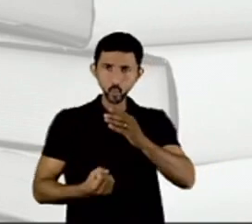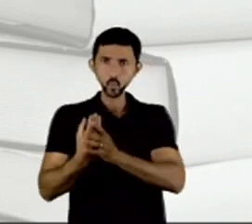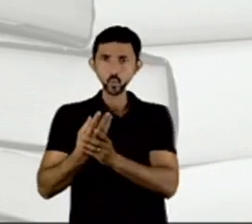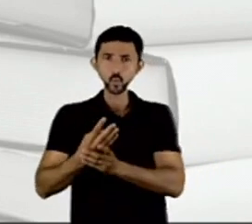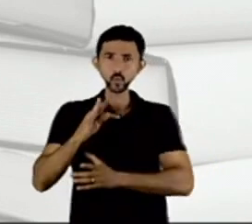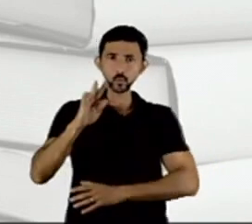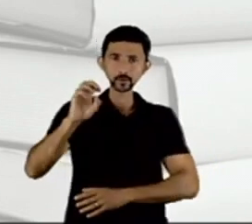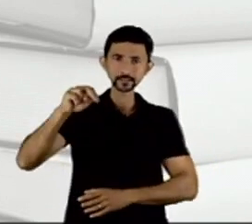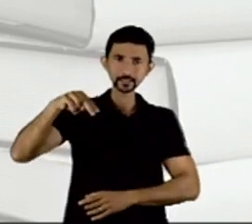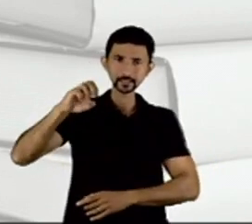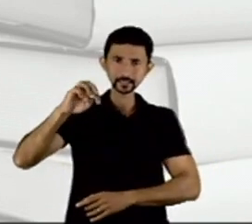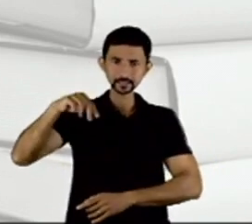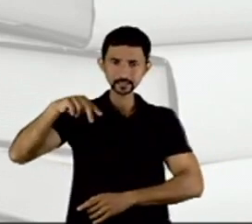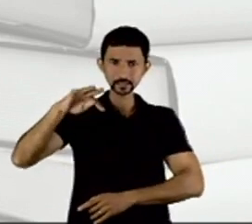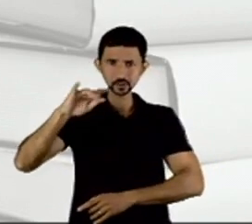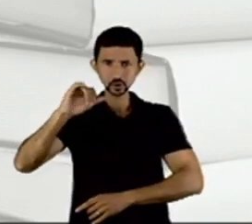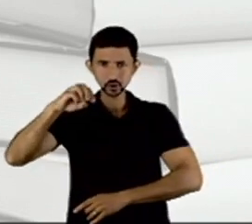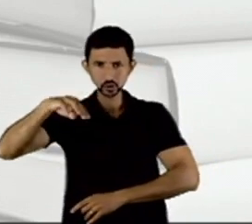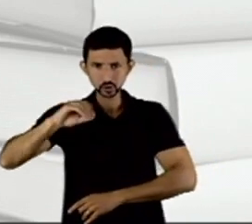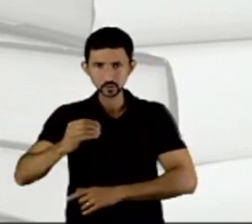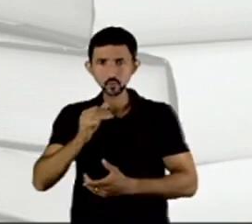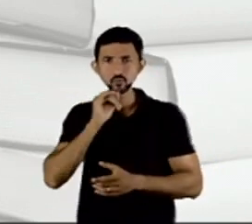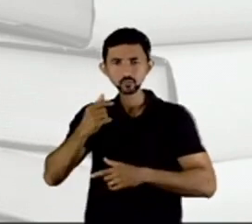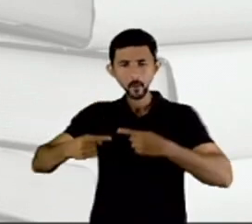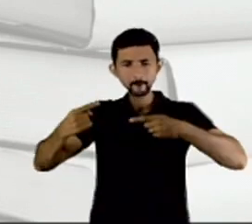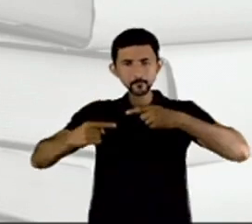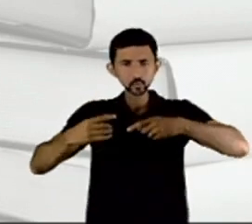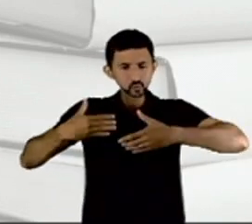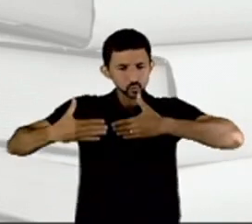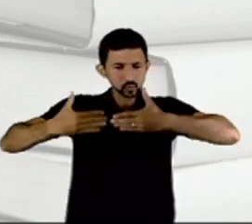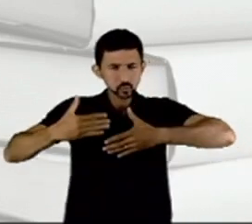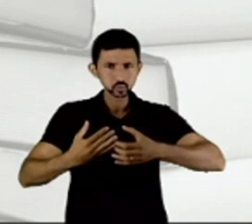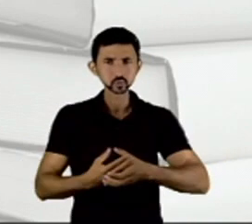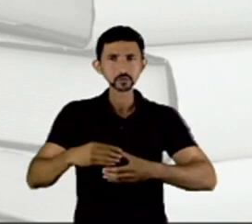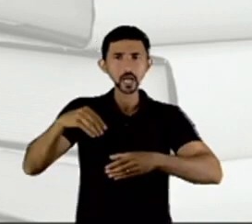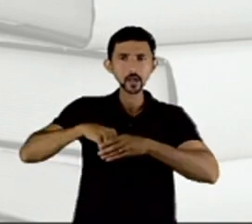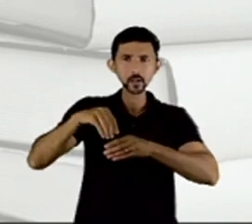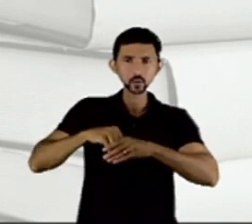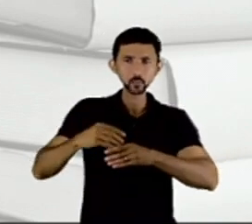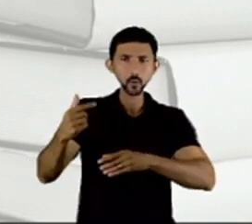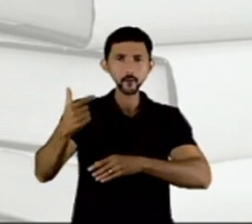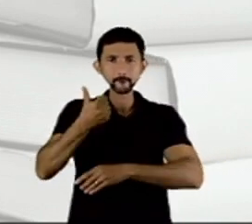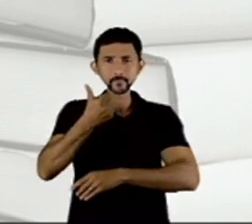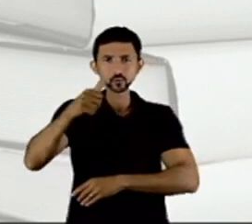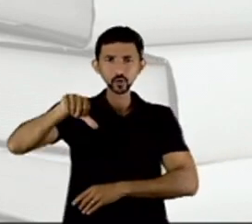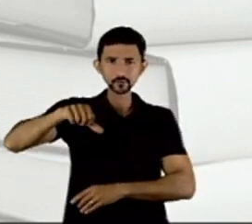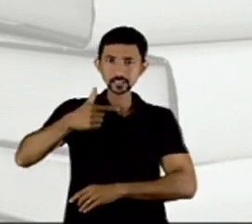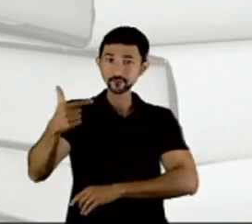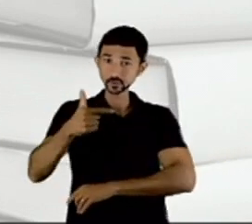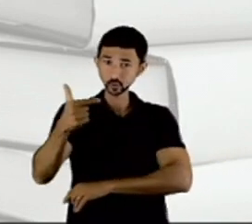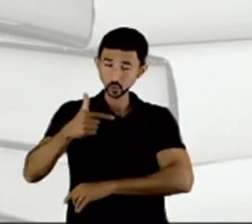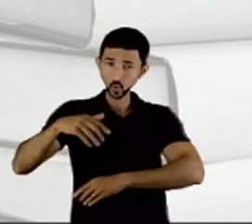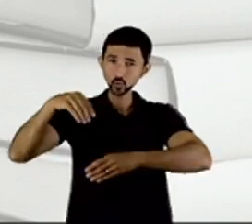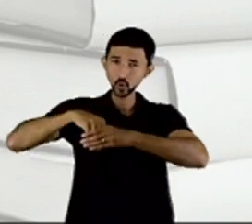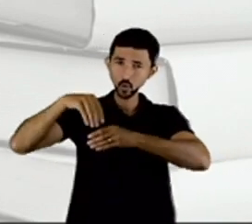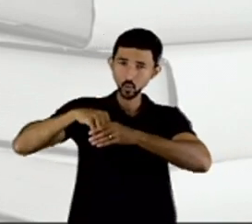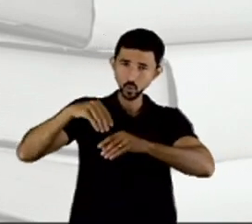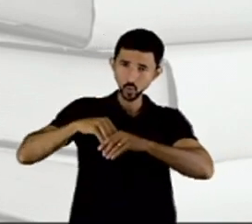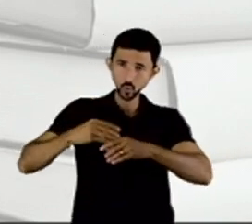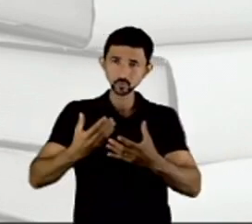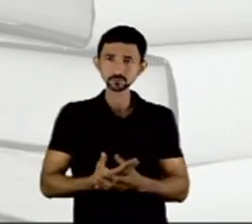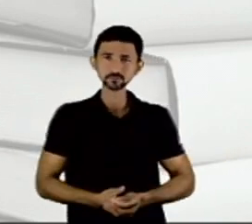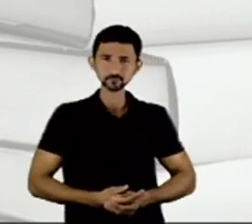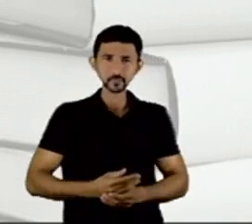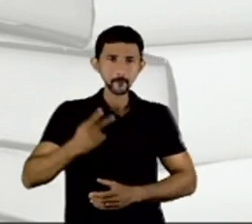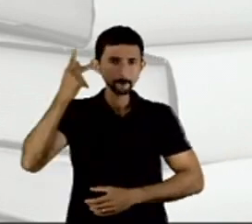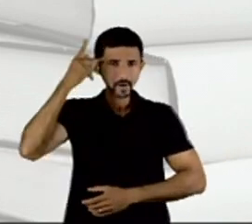de 1920 remonta à campanha eleitoral das eleições de 1922. Nessas eleições, a oligarquia